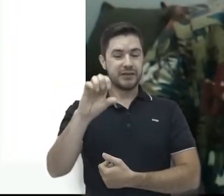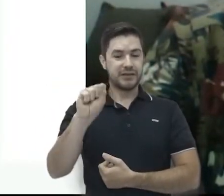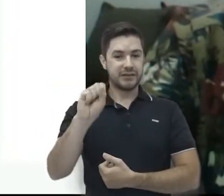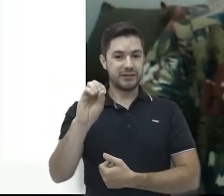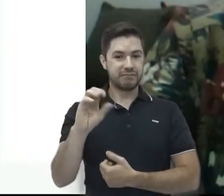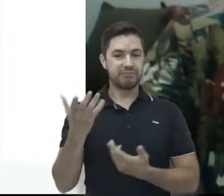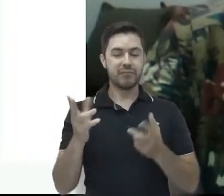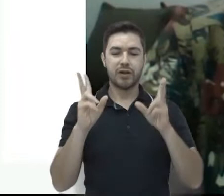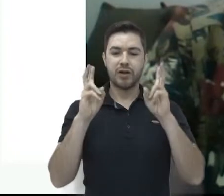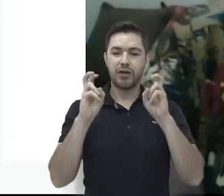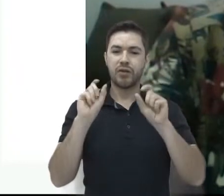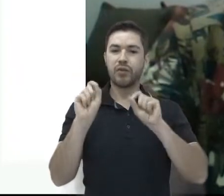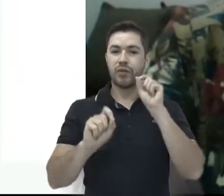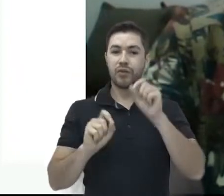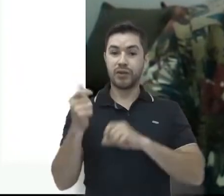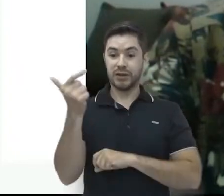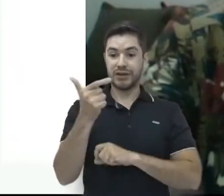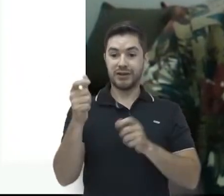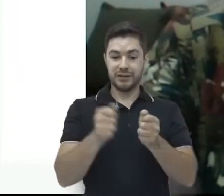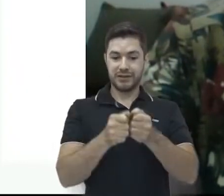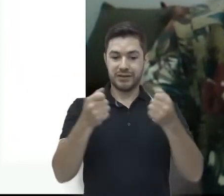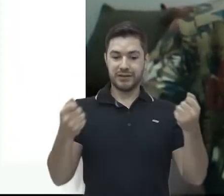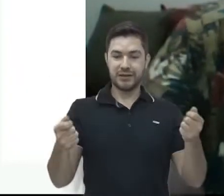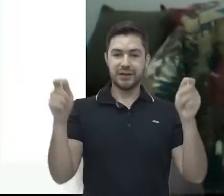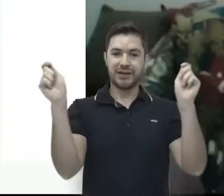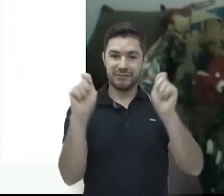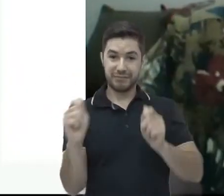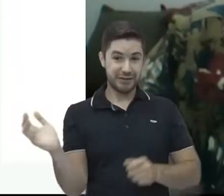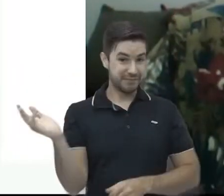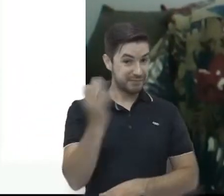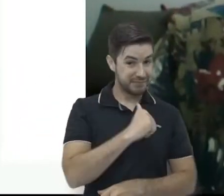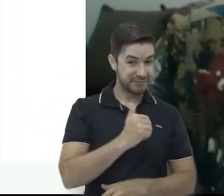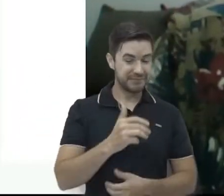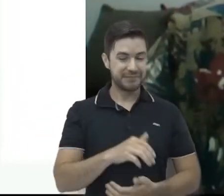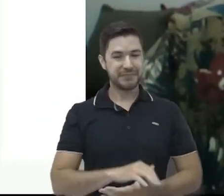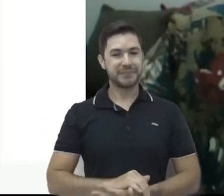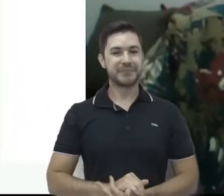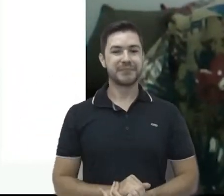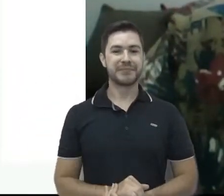os assuntos do segundo caderno de atividades de arte. Vamos lá?